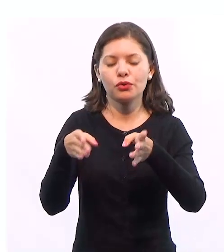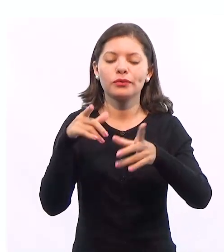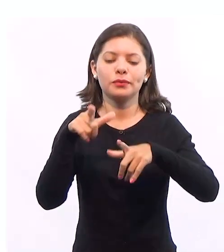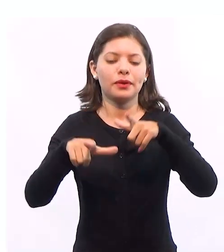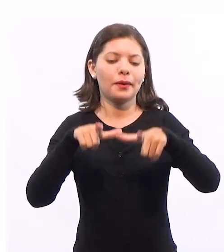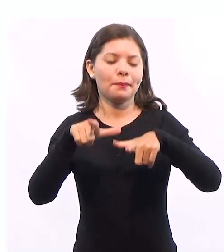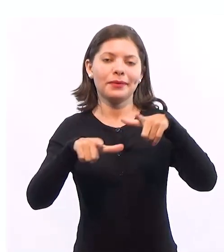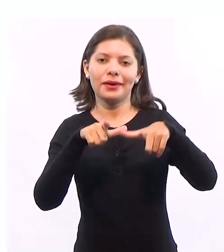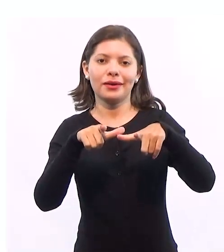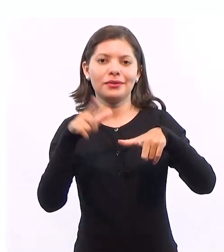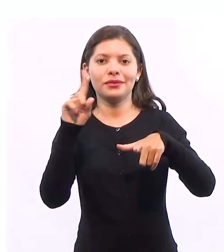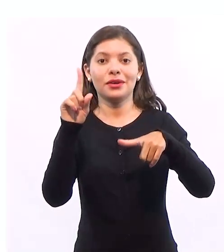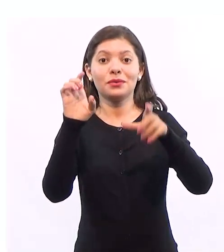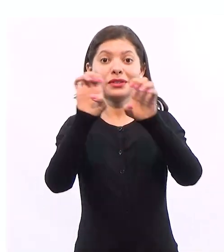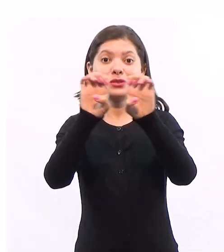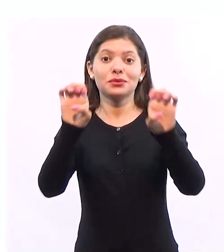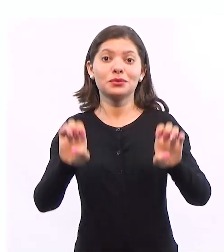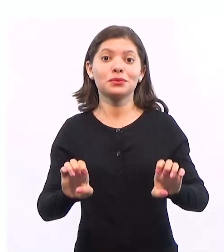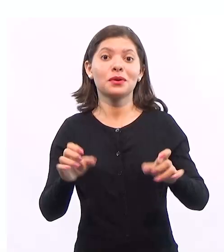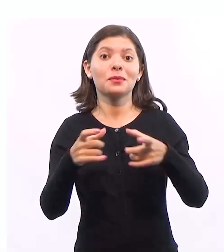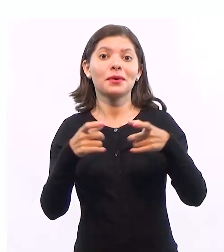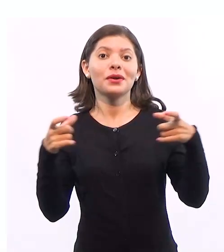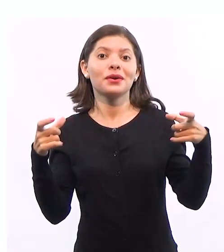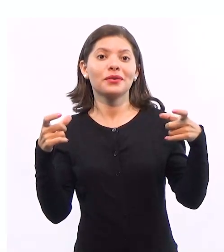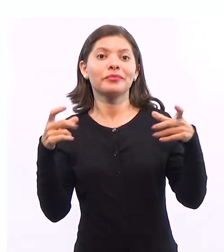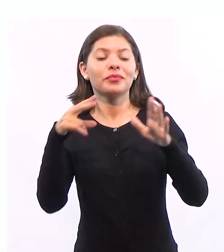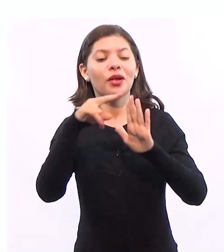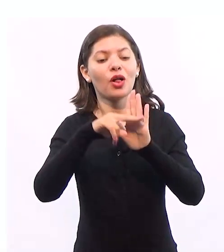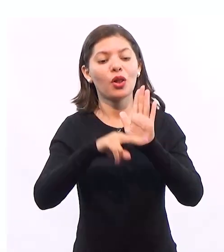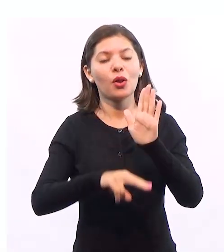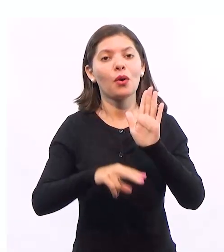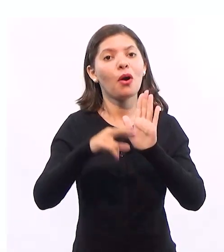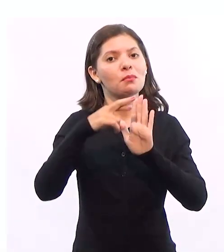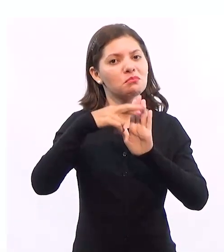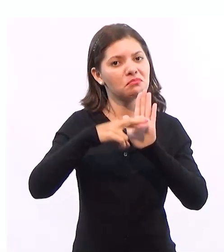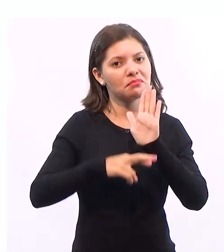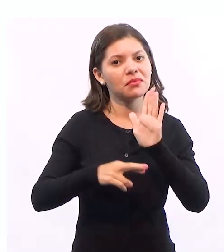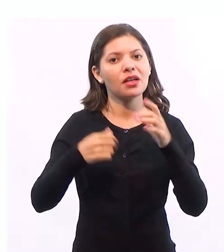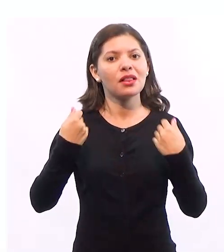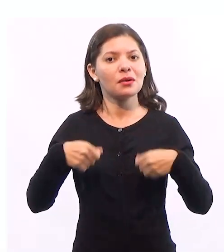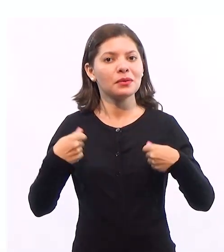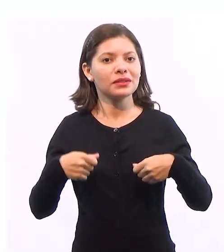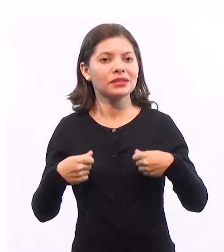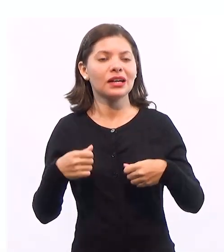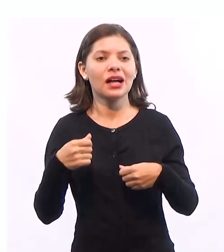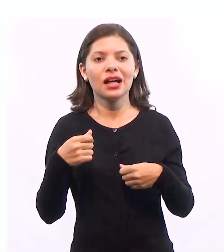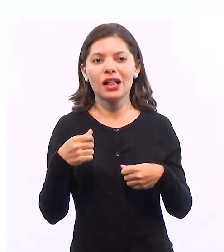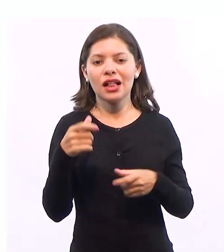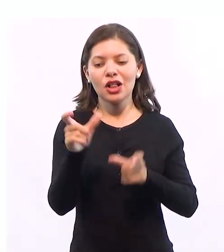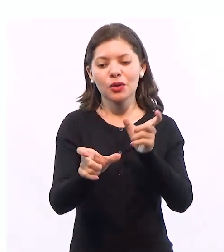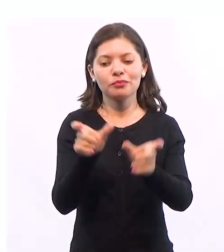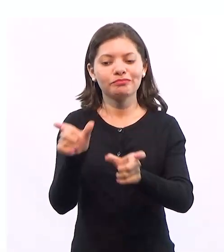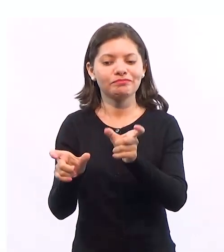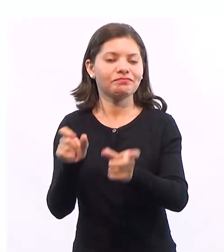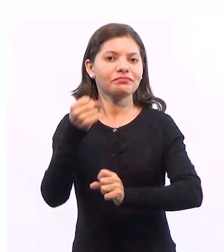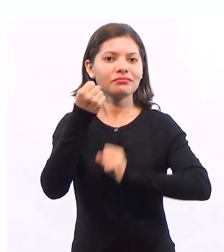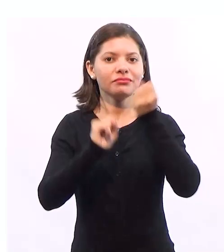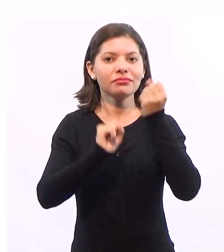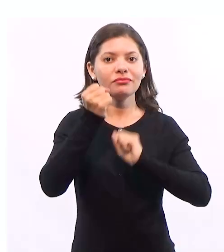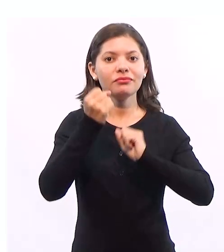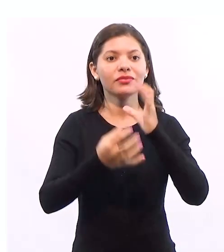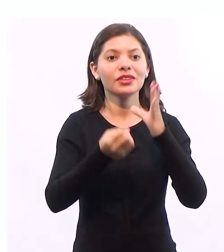operação, mas também em sua estrutura maior, normas e regulamentos e nas necessidades humanas dos